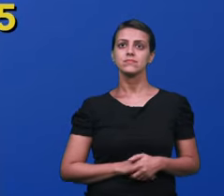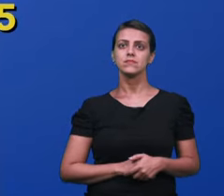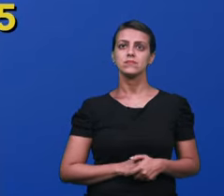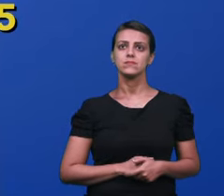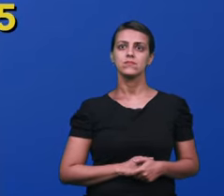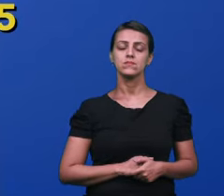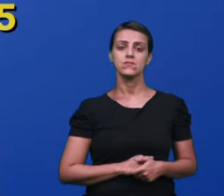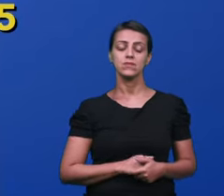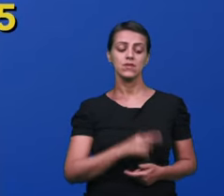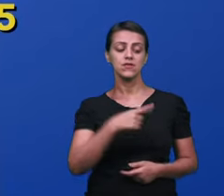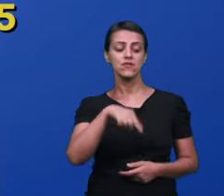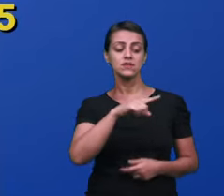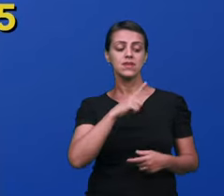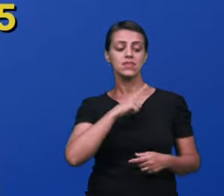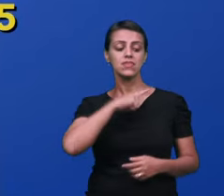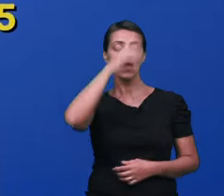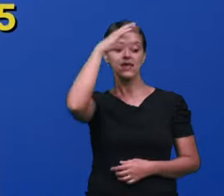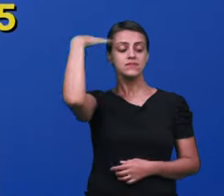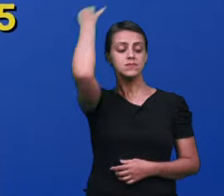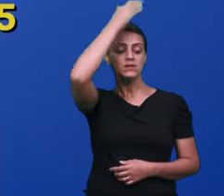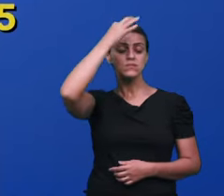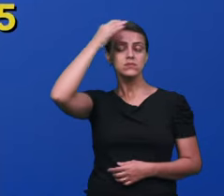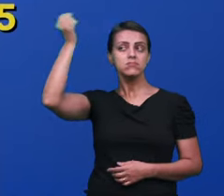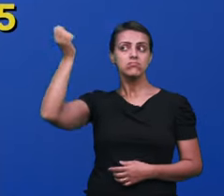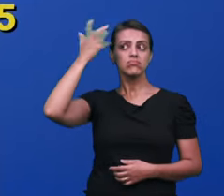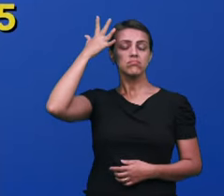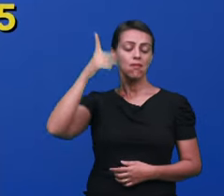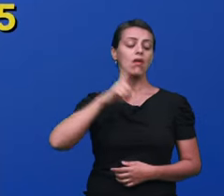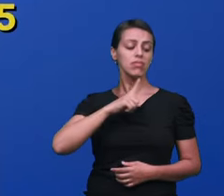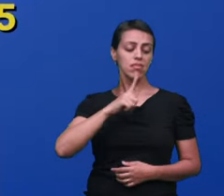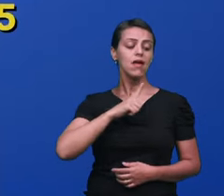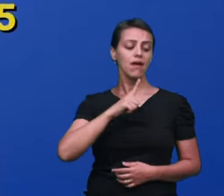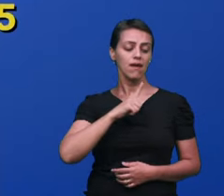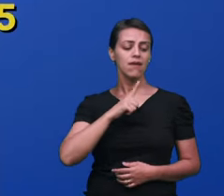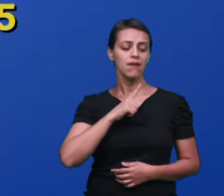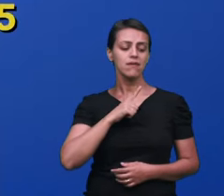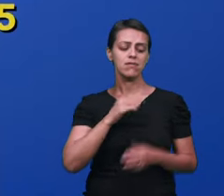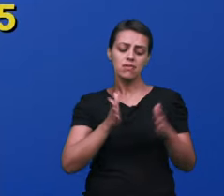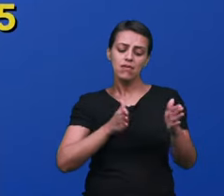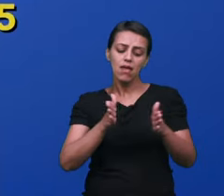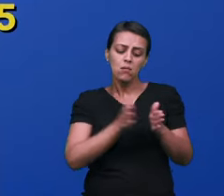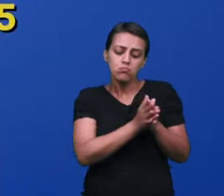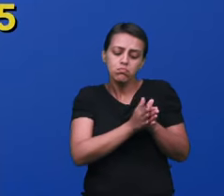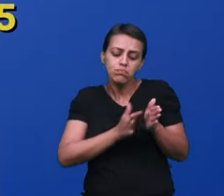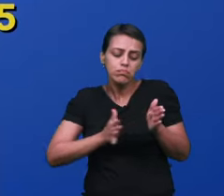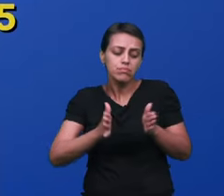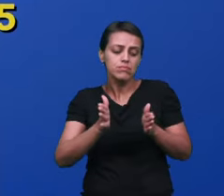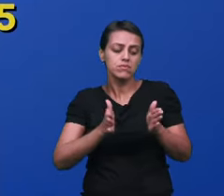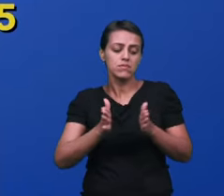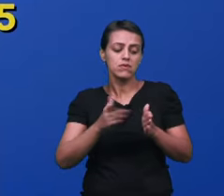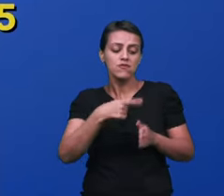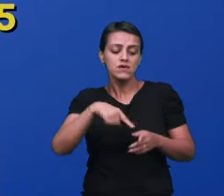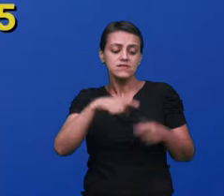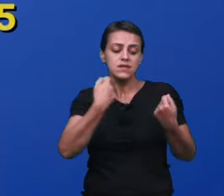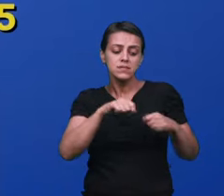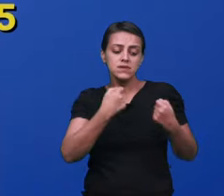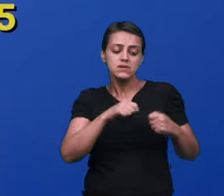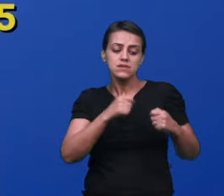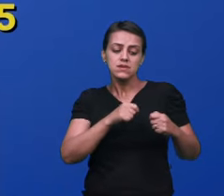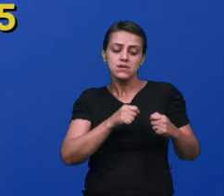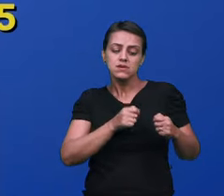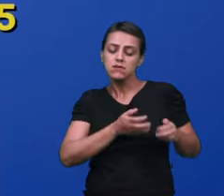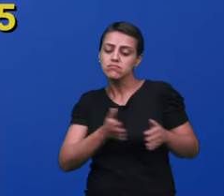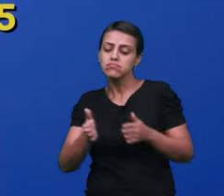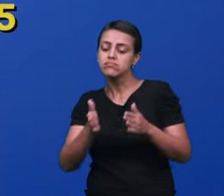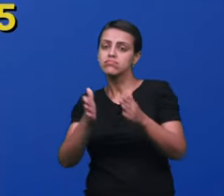está convosco por um pouco de tempo. Andai enquanto tendes luz, para que as trevas vos não